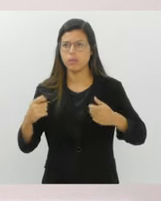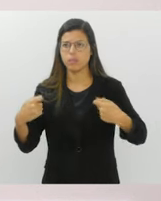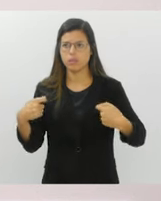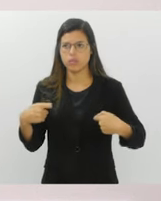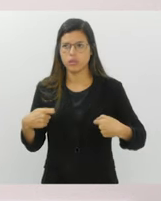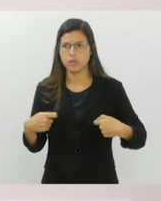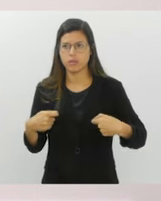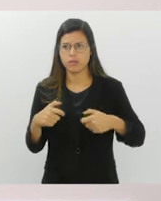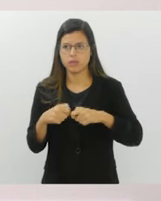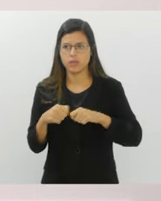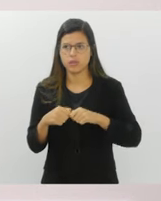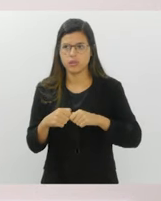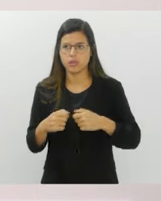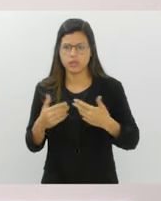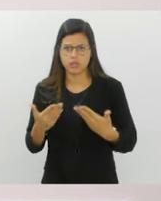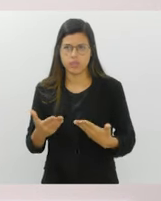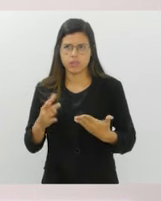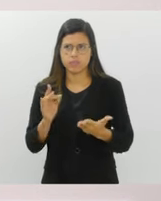efetivar